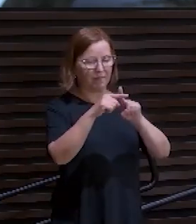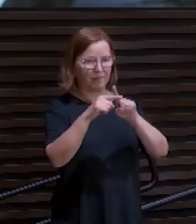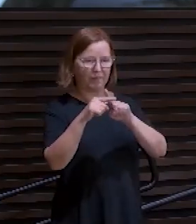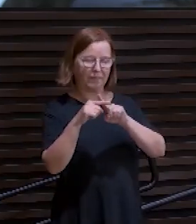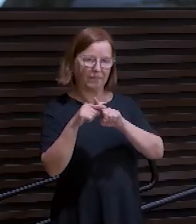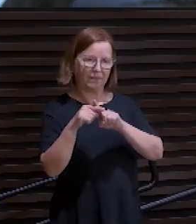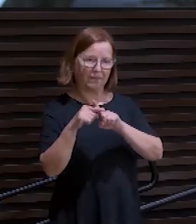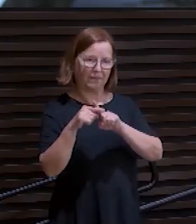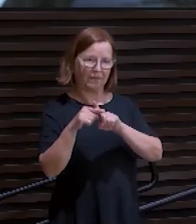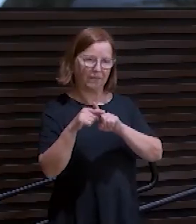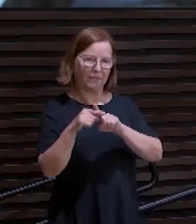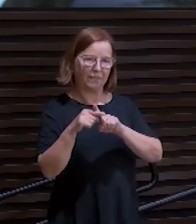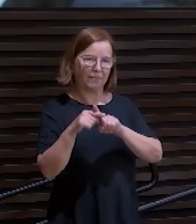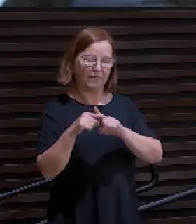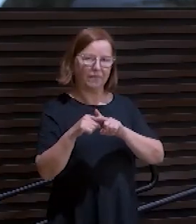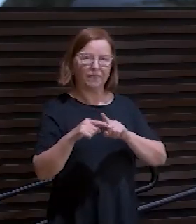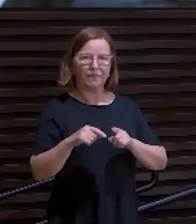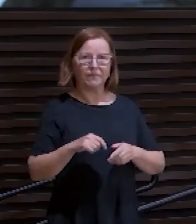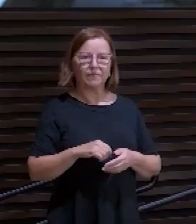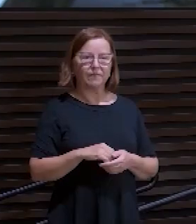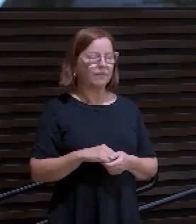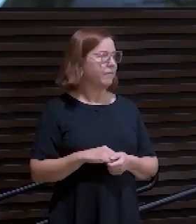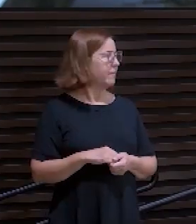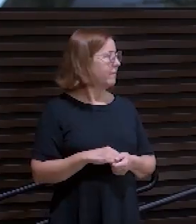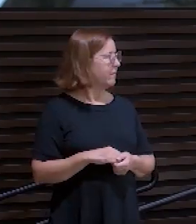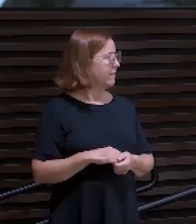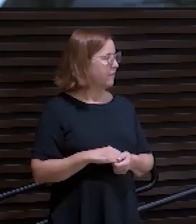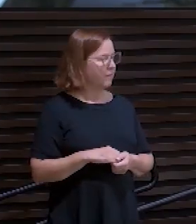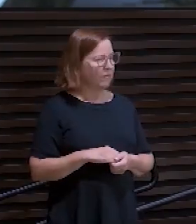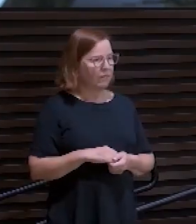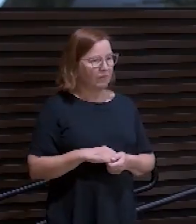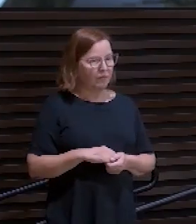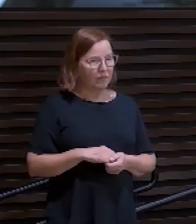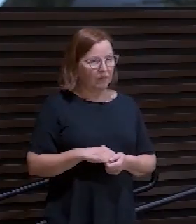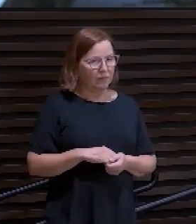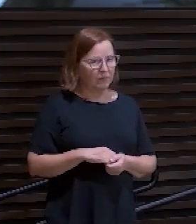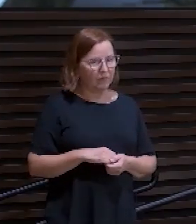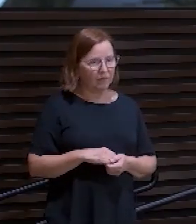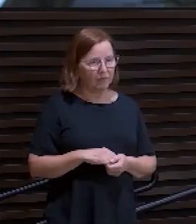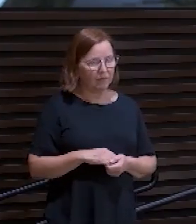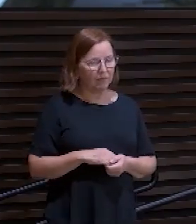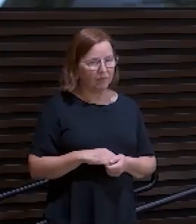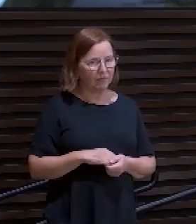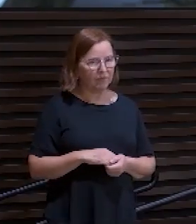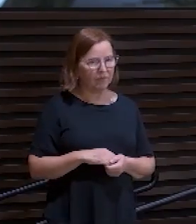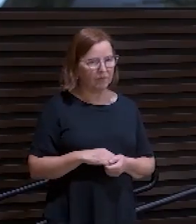E os interlocutores que estavam ali ficaram admirados e ficaram com o coração compungido.